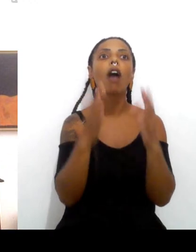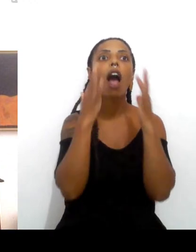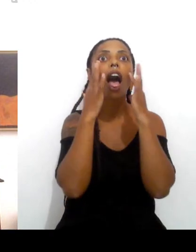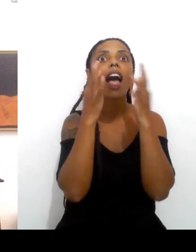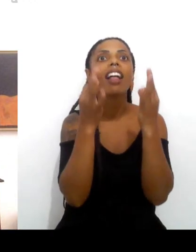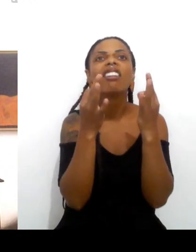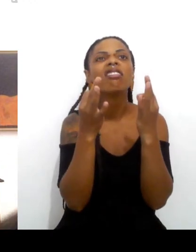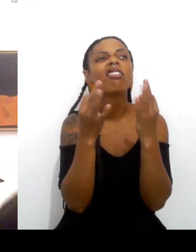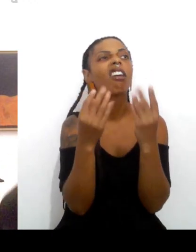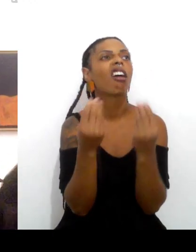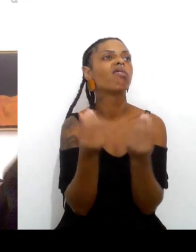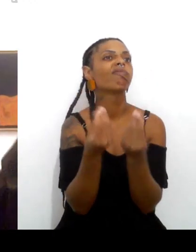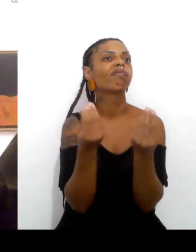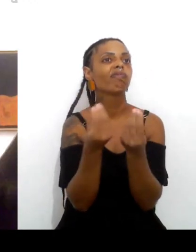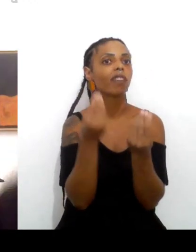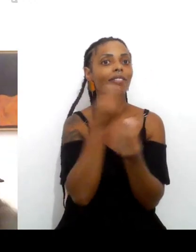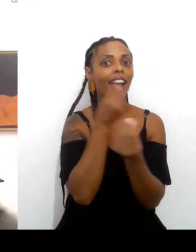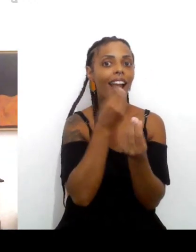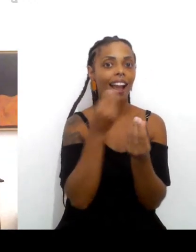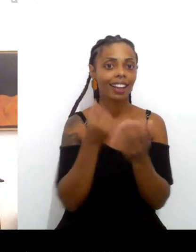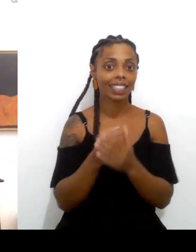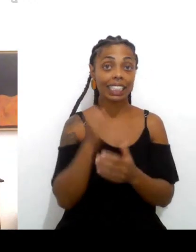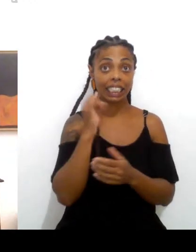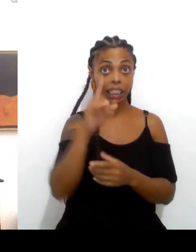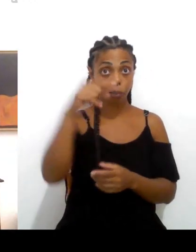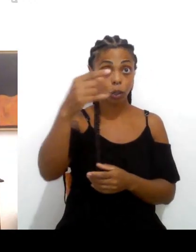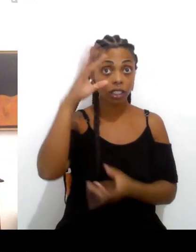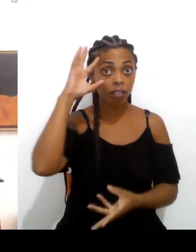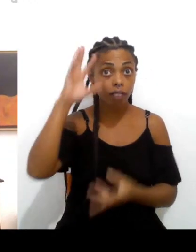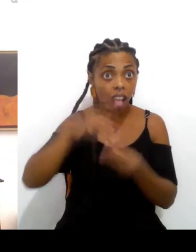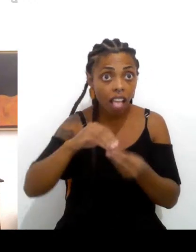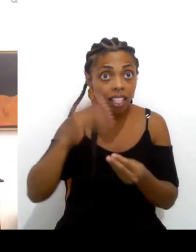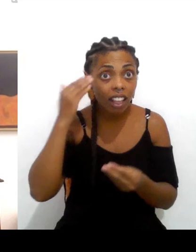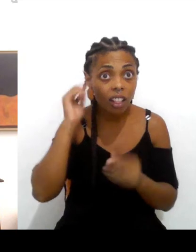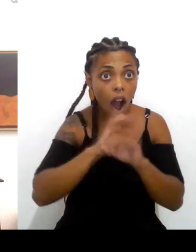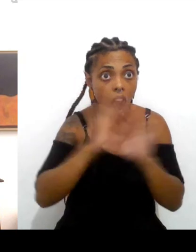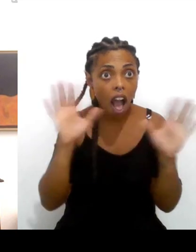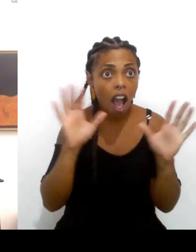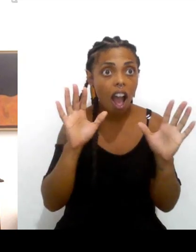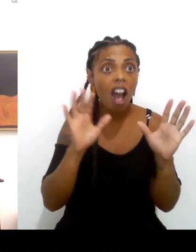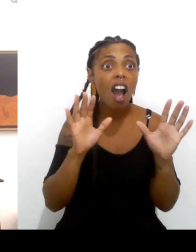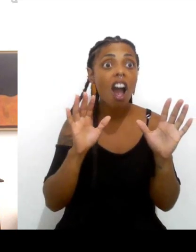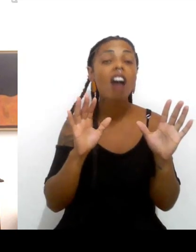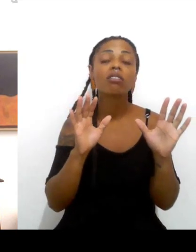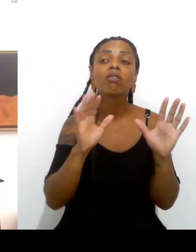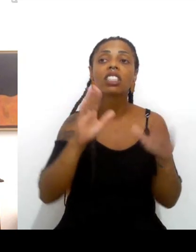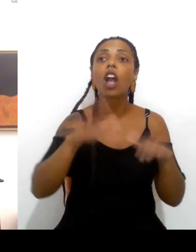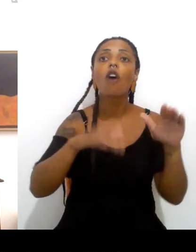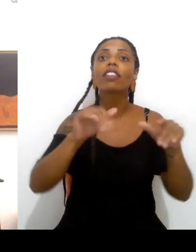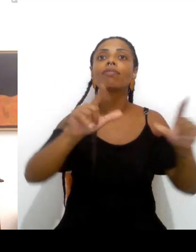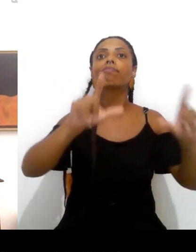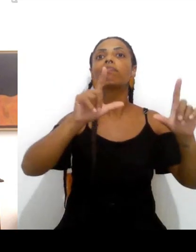tendo sido interpretada a obra às vezes desaparece